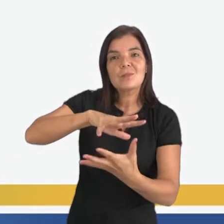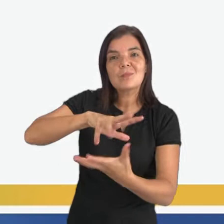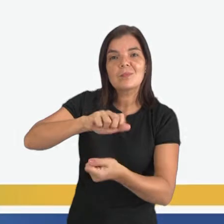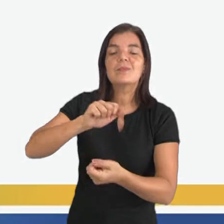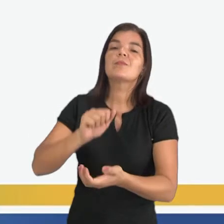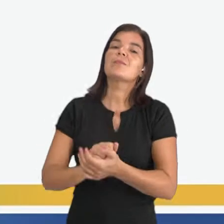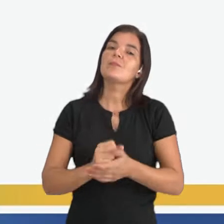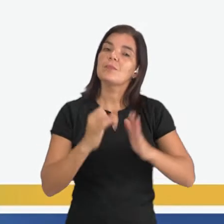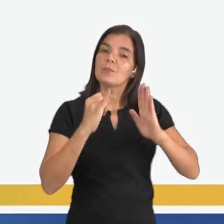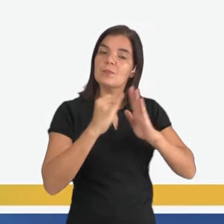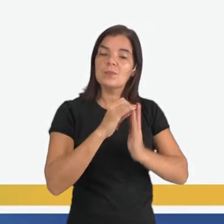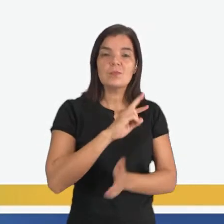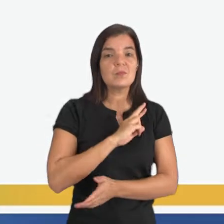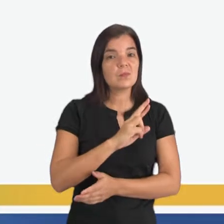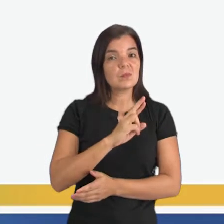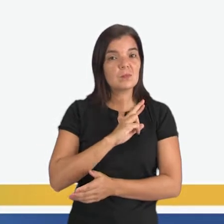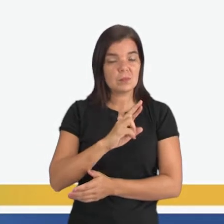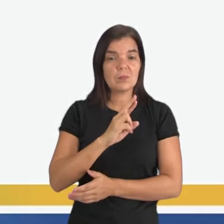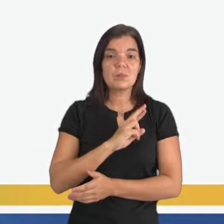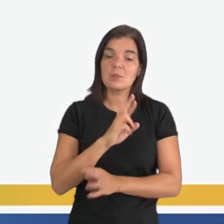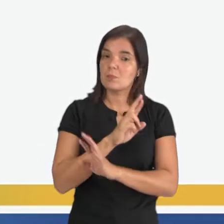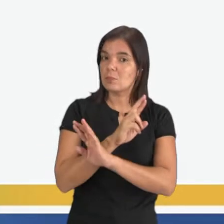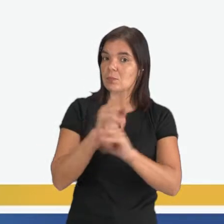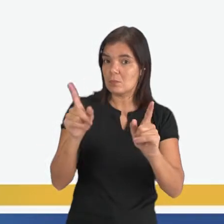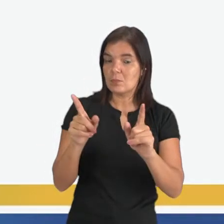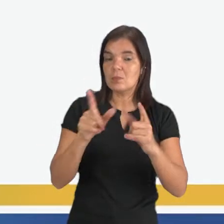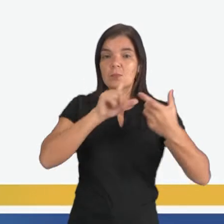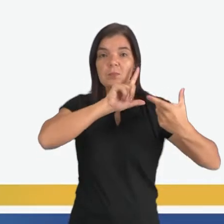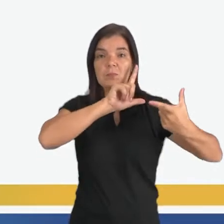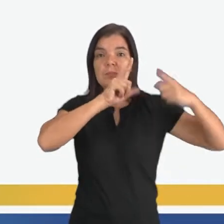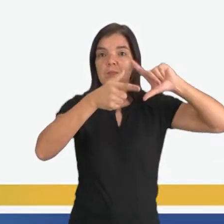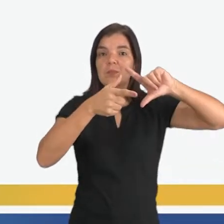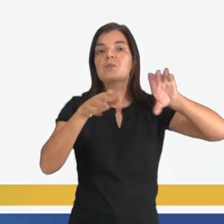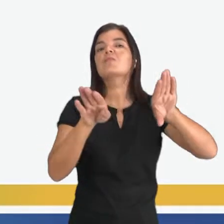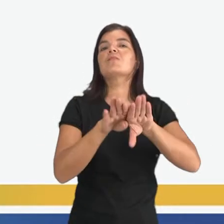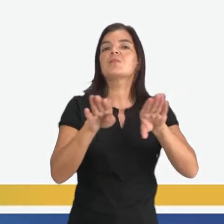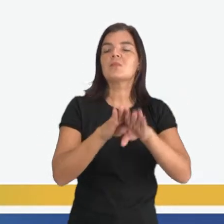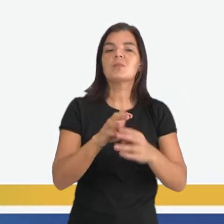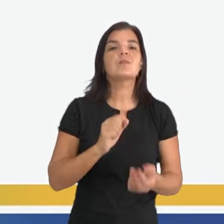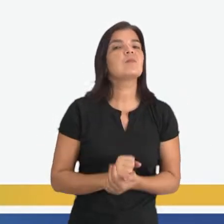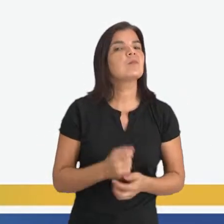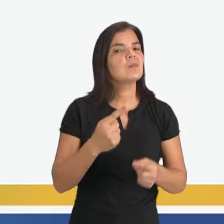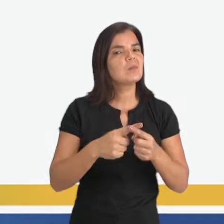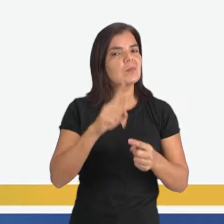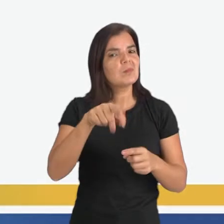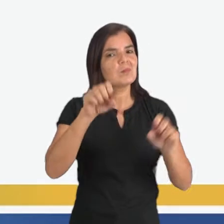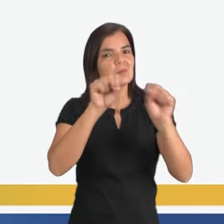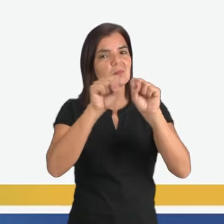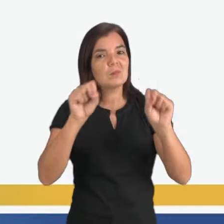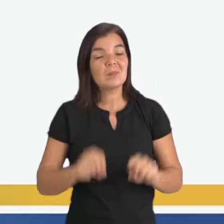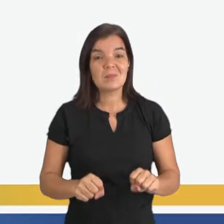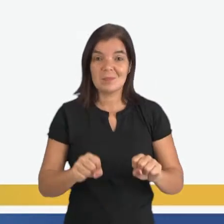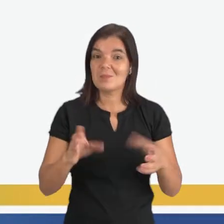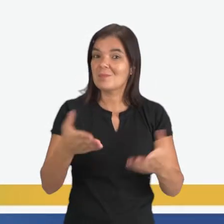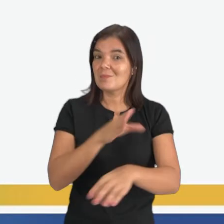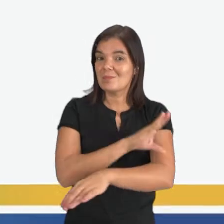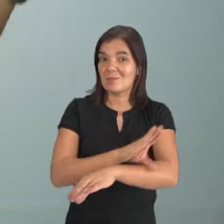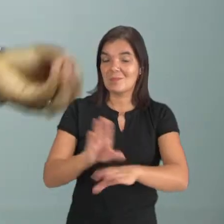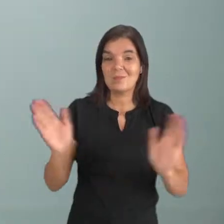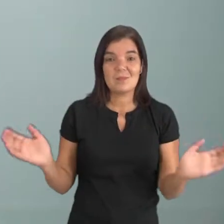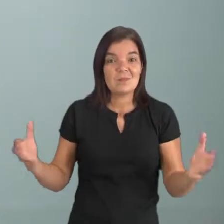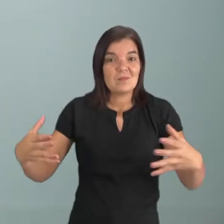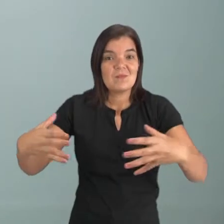as instituições religiosas eram um pouco diferentes das tradições, porque ela é um sistema cultural, ela já